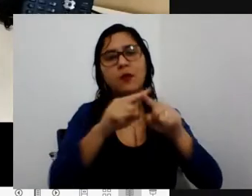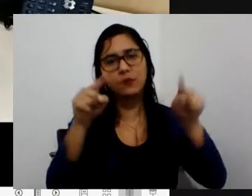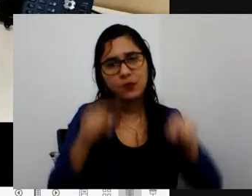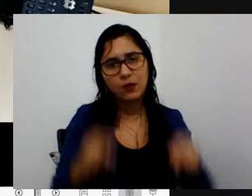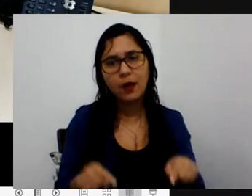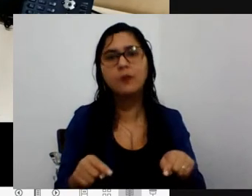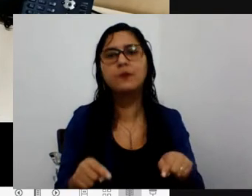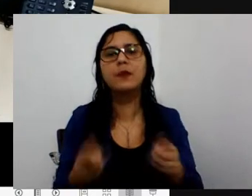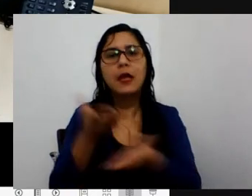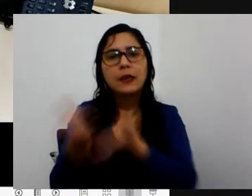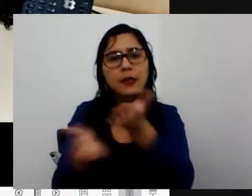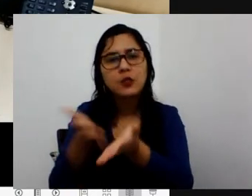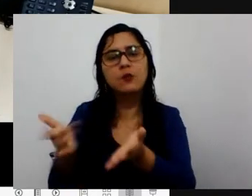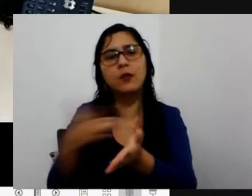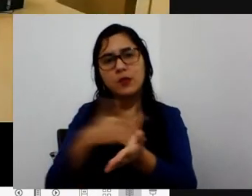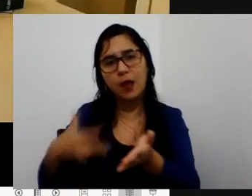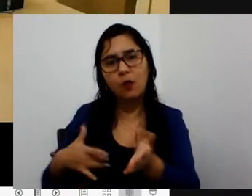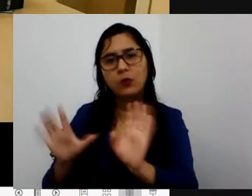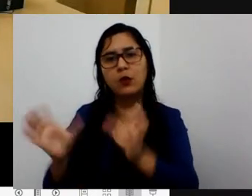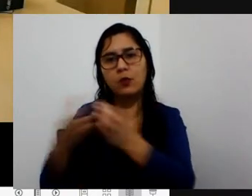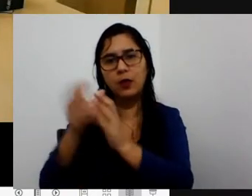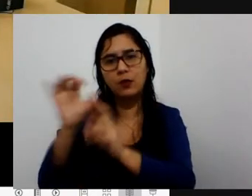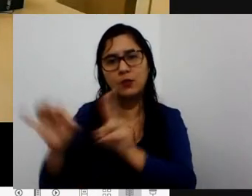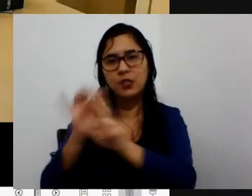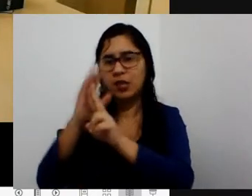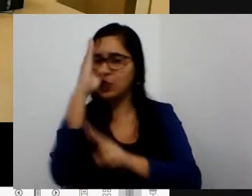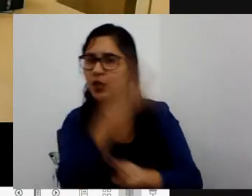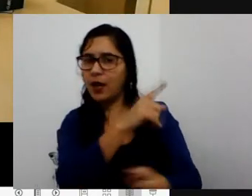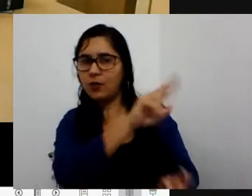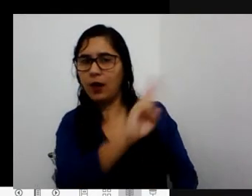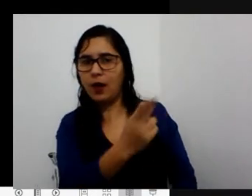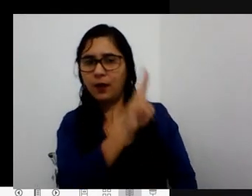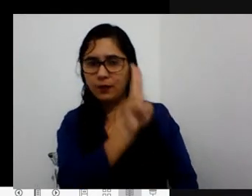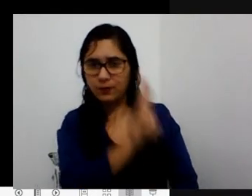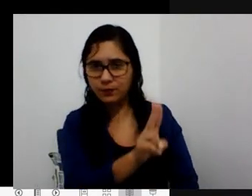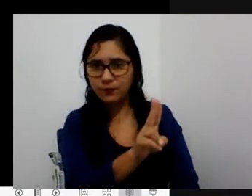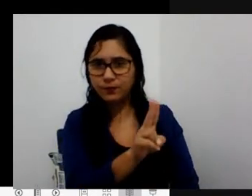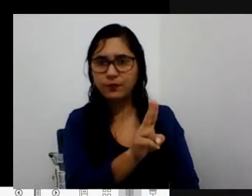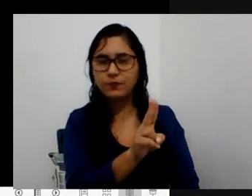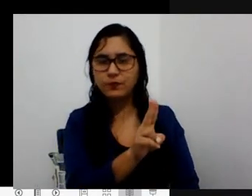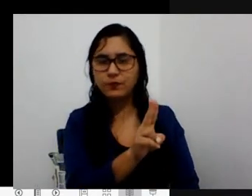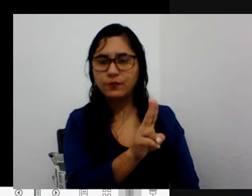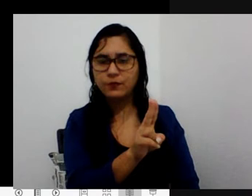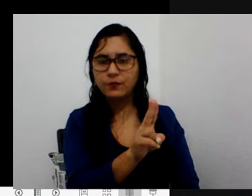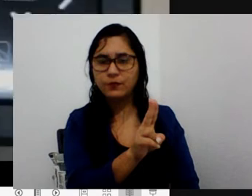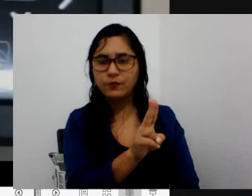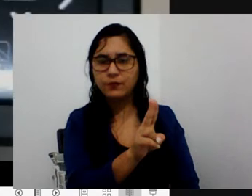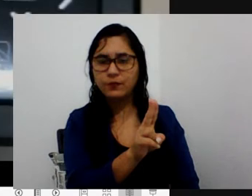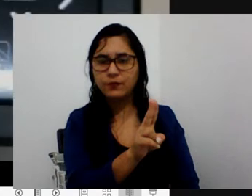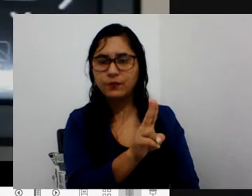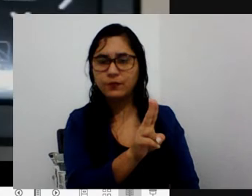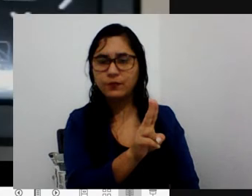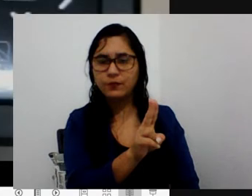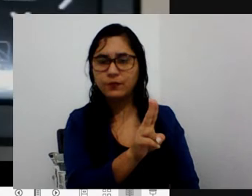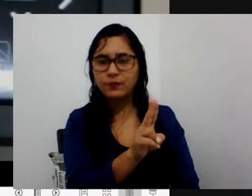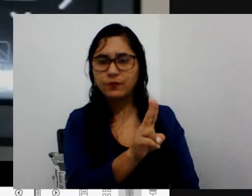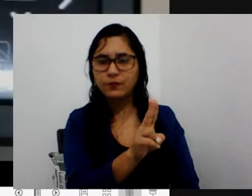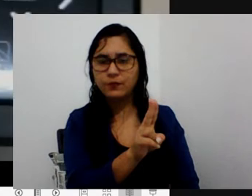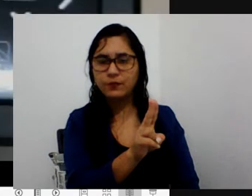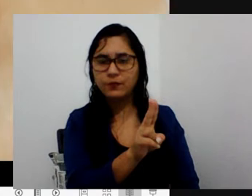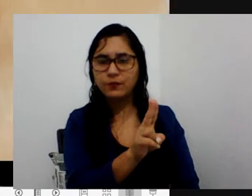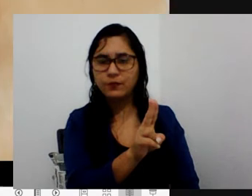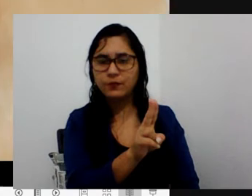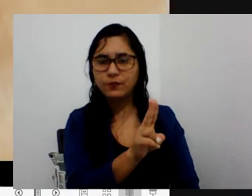da comunidade fiscal direto pelo HU, e como conduziremos a situação emergencial por causa